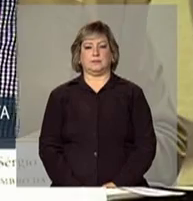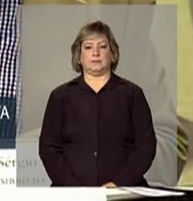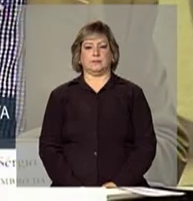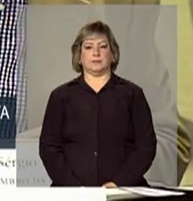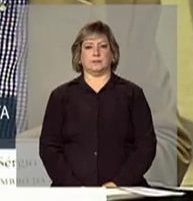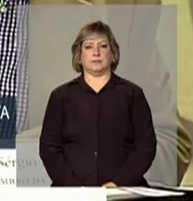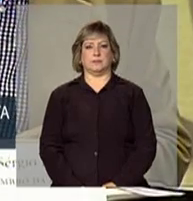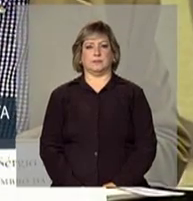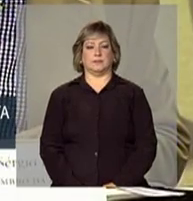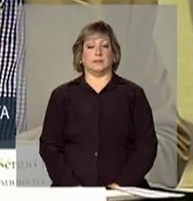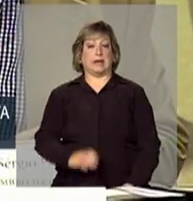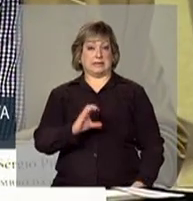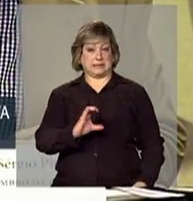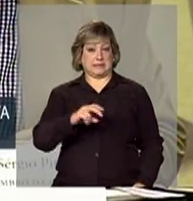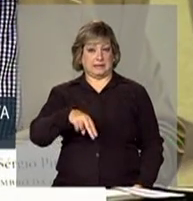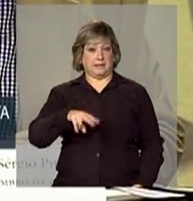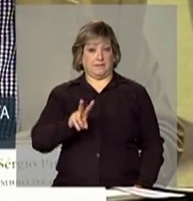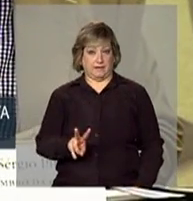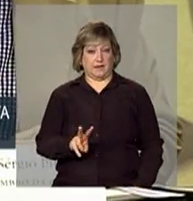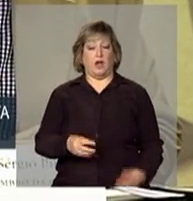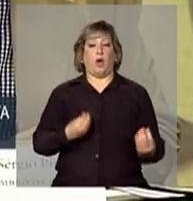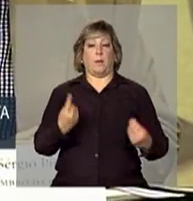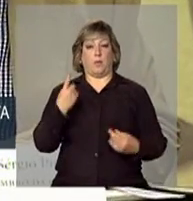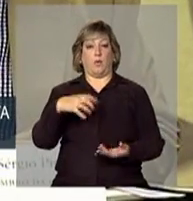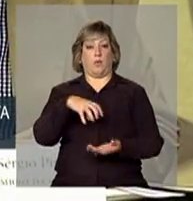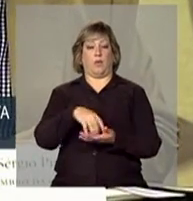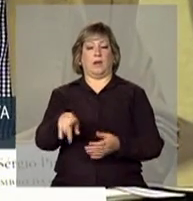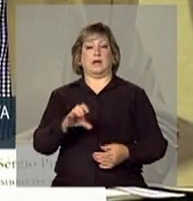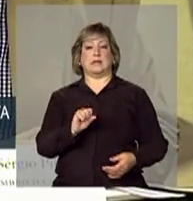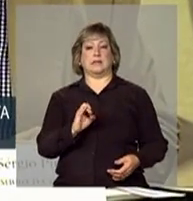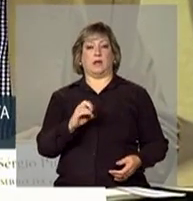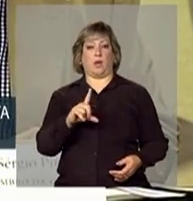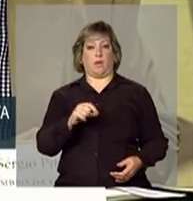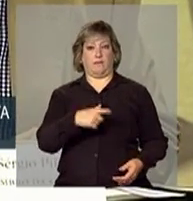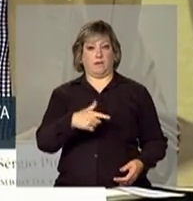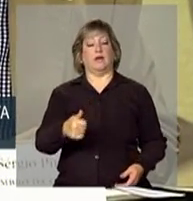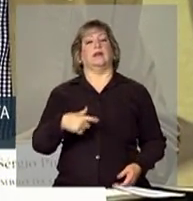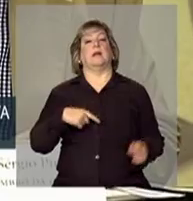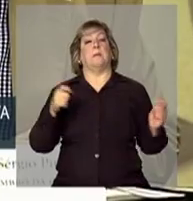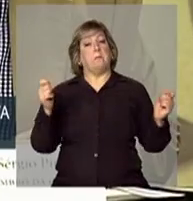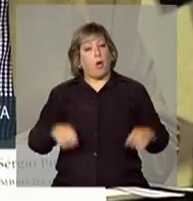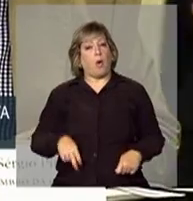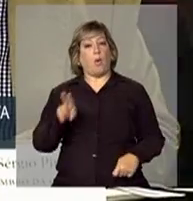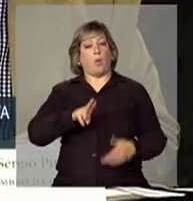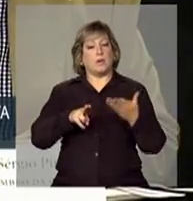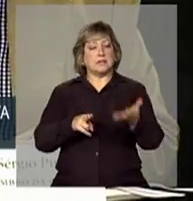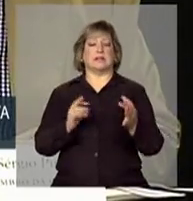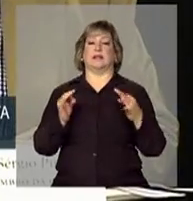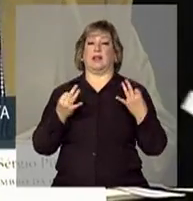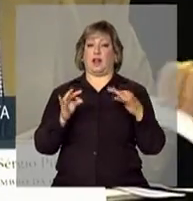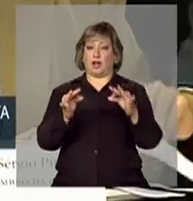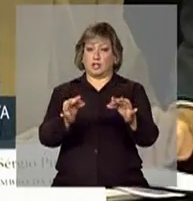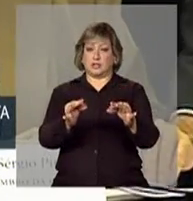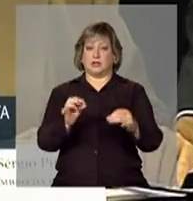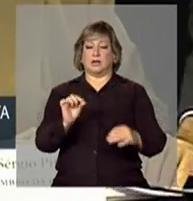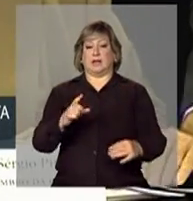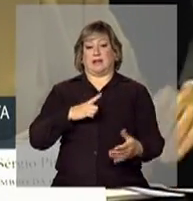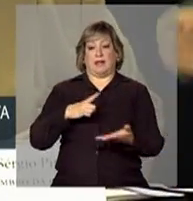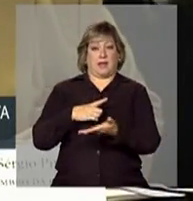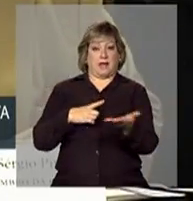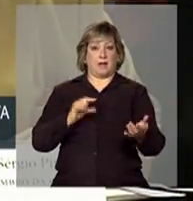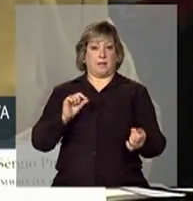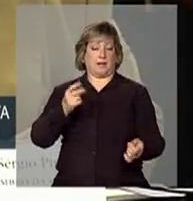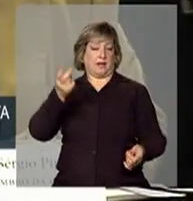A CNV, como uma comissão do século XXI, tem a possibilidade de recorrer aos avanços tecnológicos existentes, que não haviam para muitas